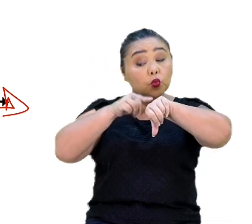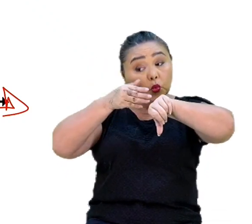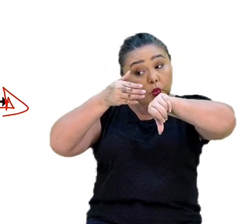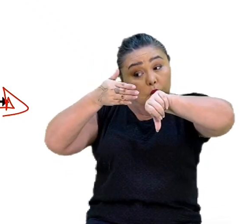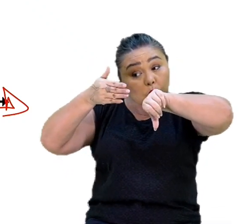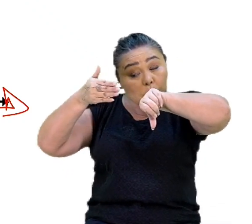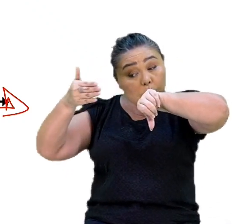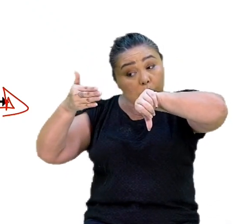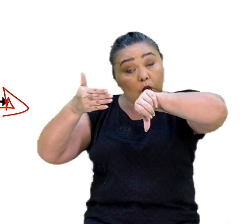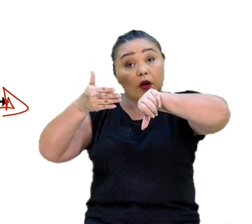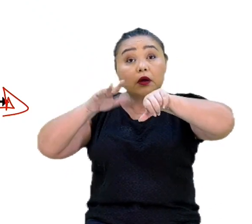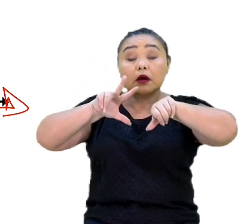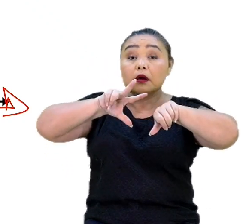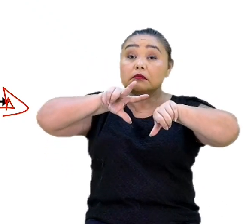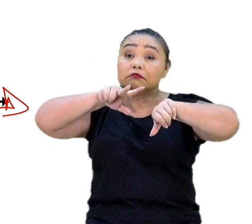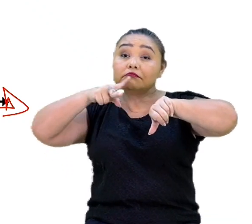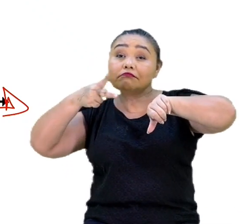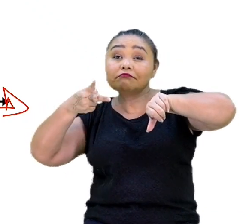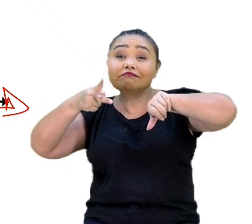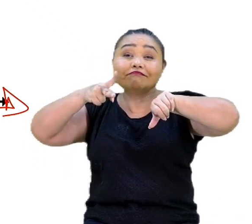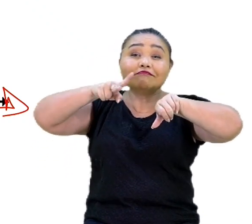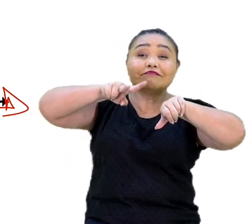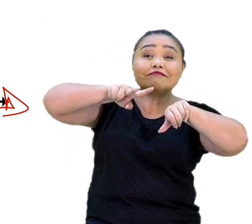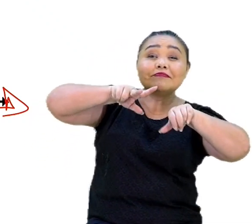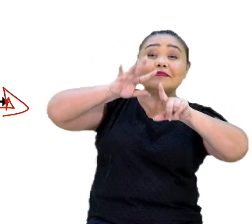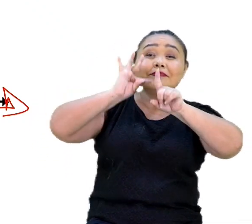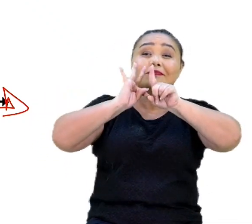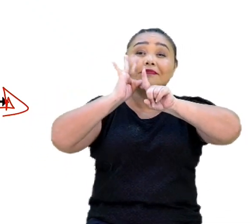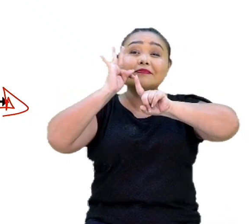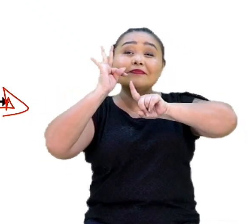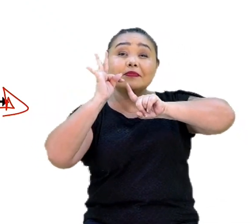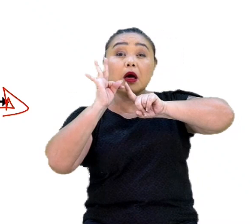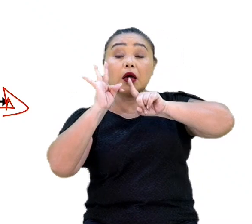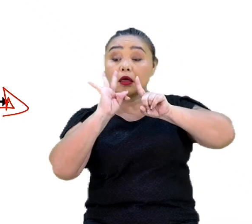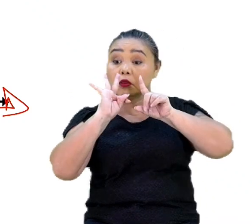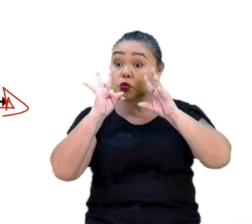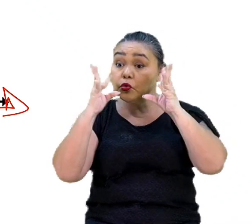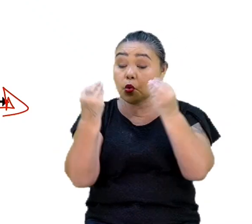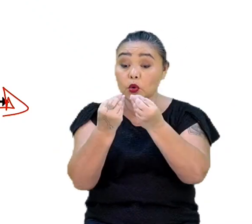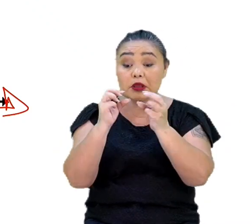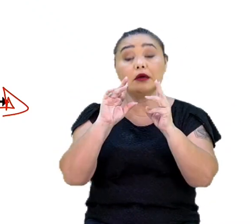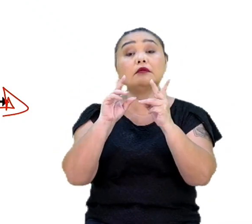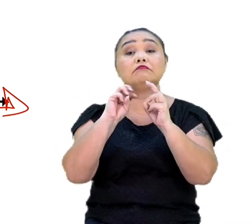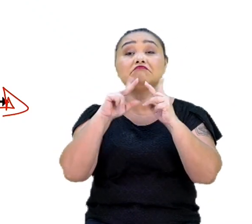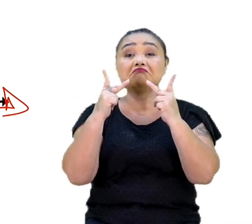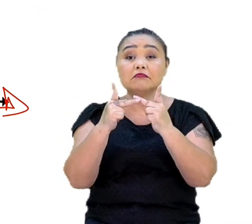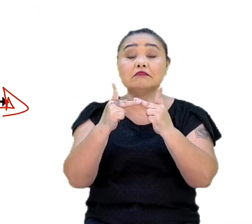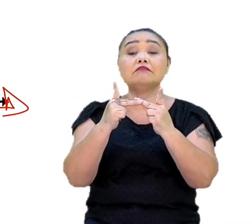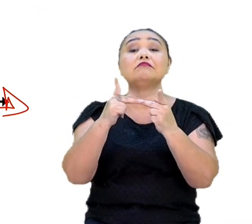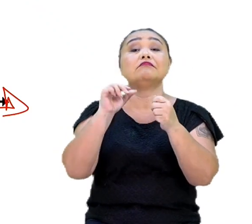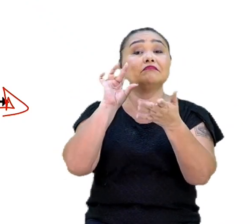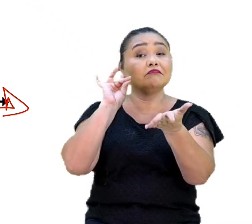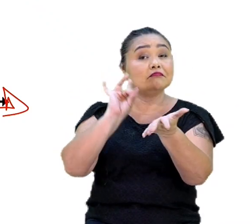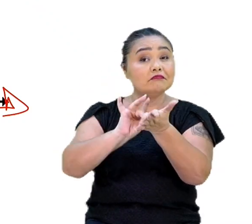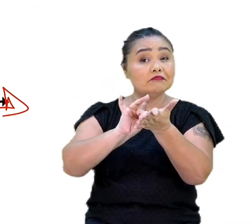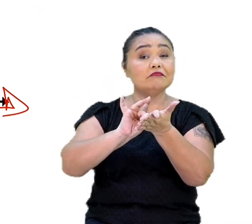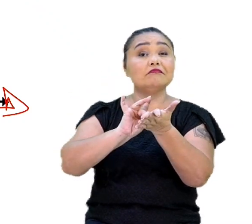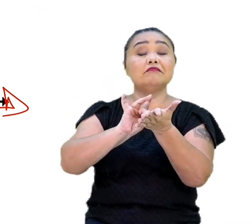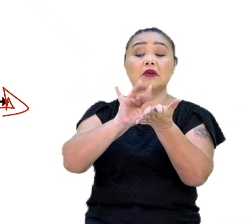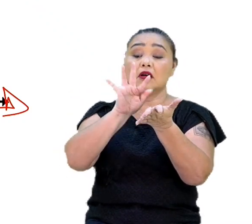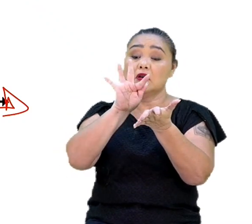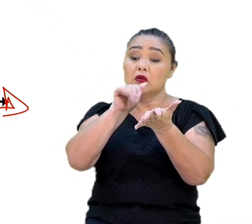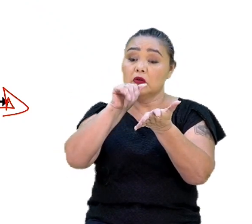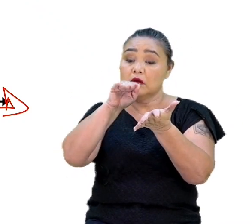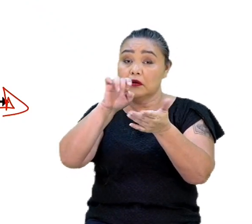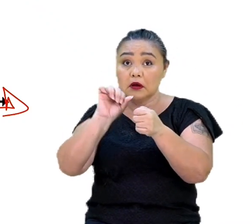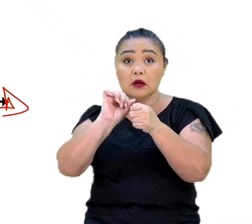vai permanecer naquela temperatura até que toda a matéria sofra mudança de fase, no caso, por